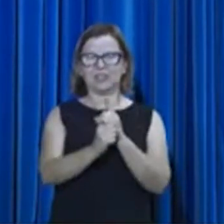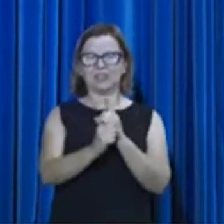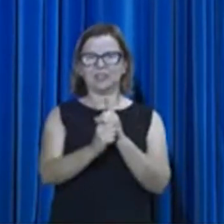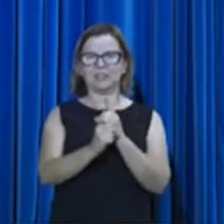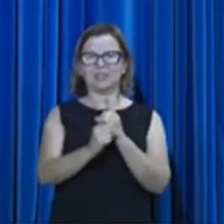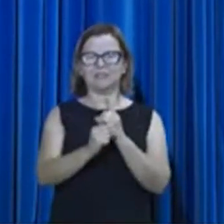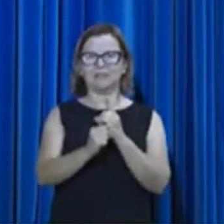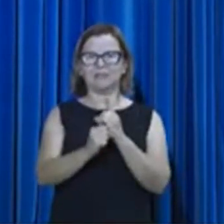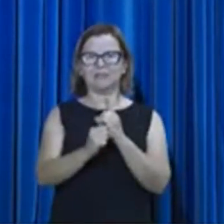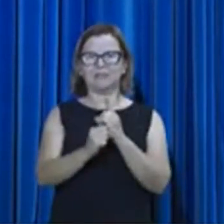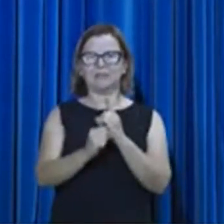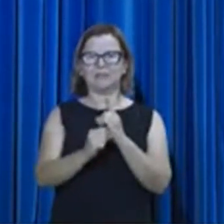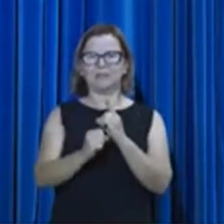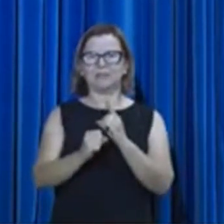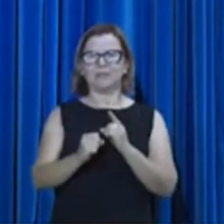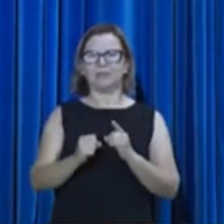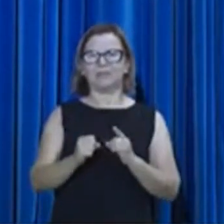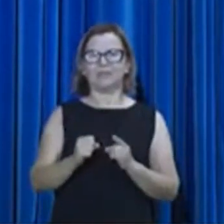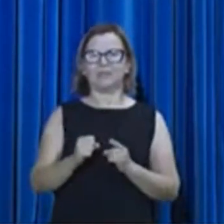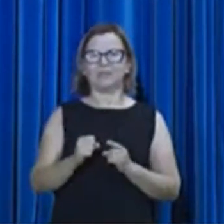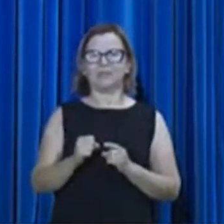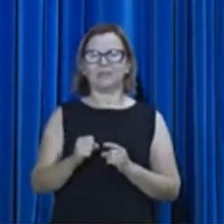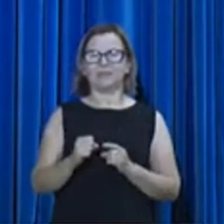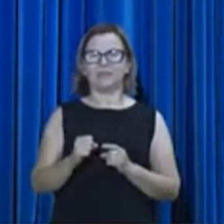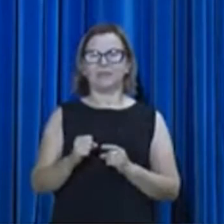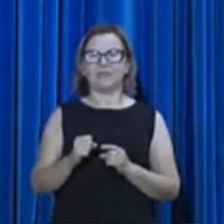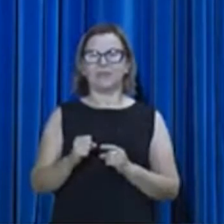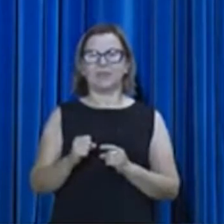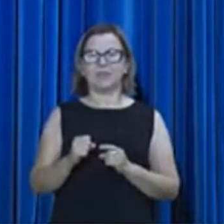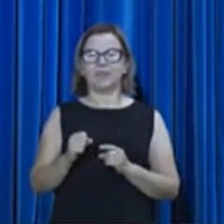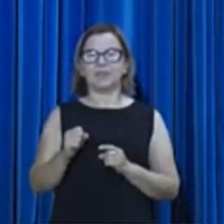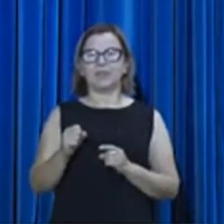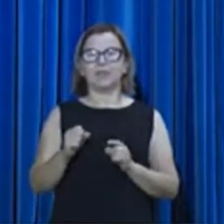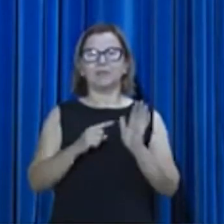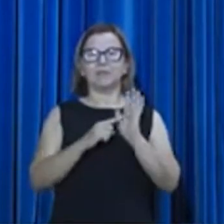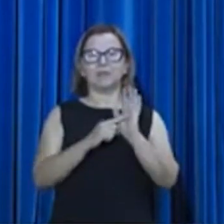com a palavra de Deus sendo a referência para as nossas vidas.